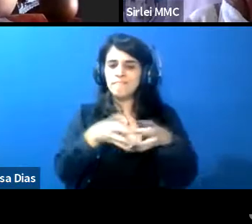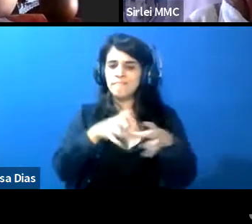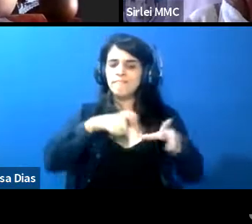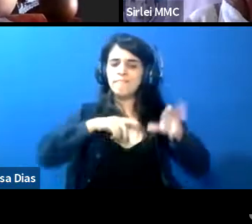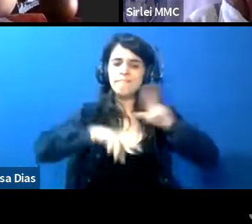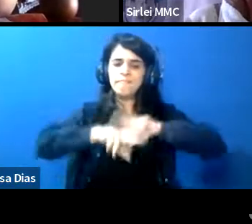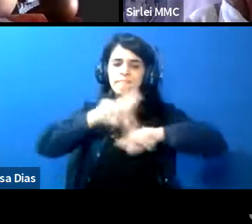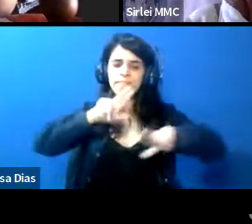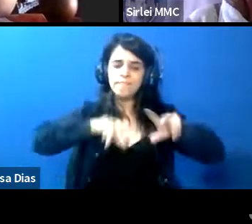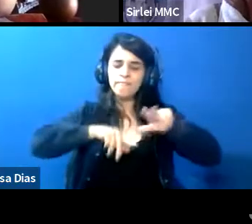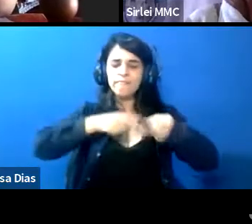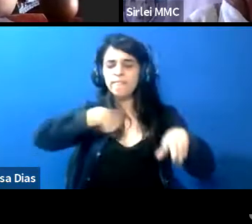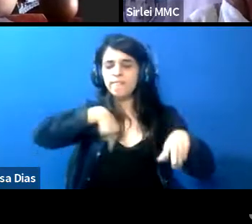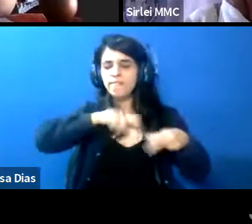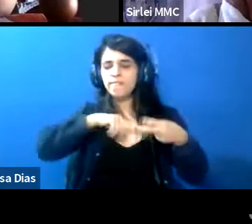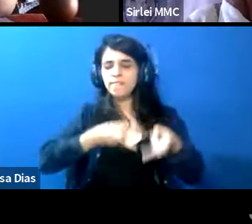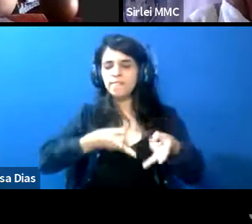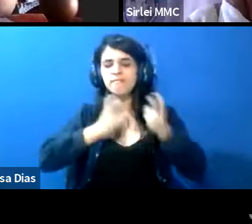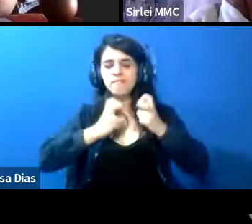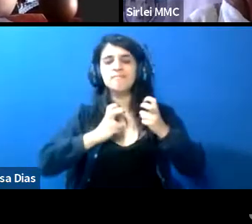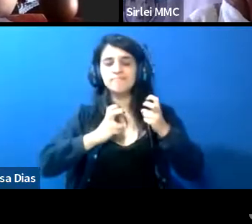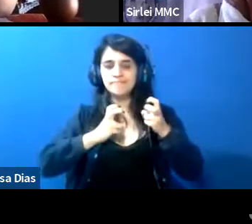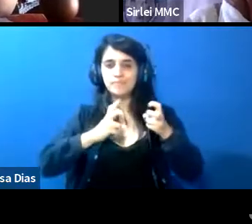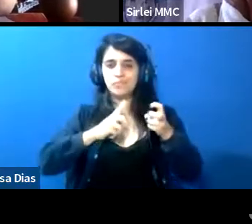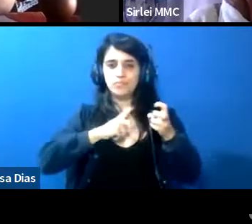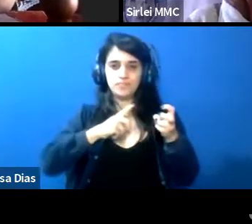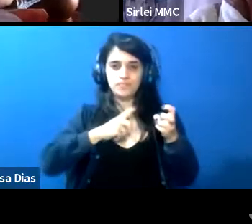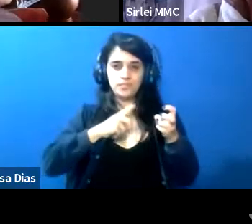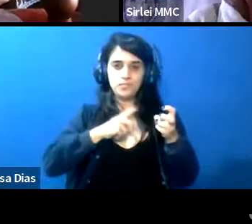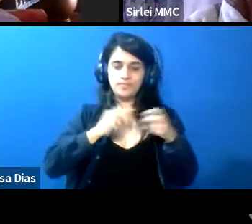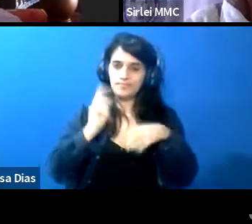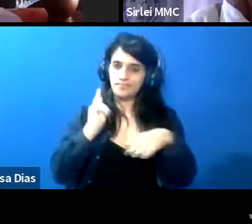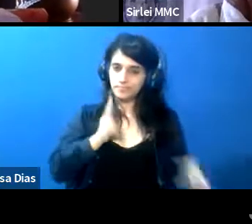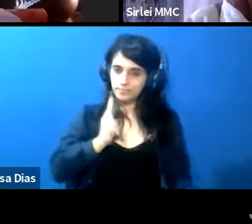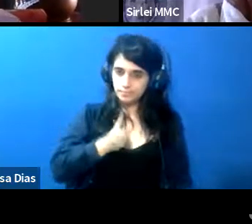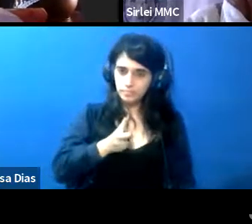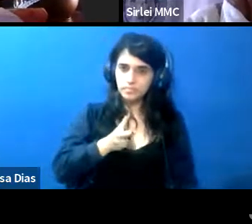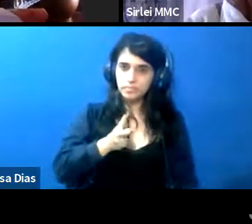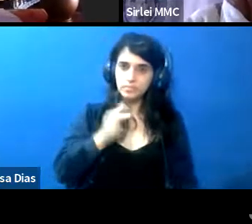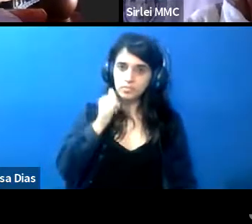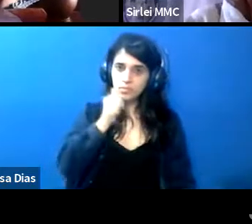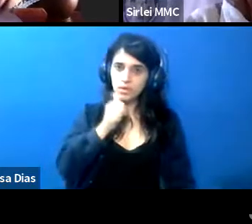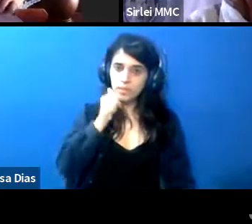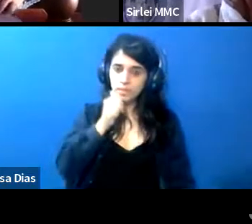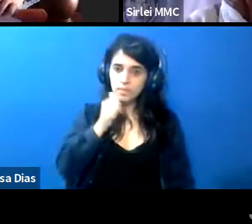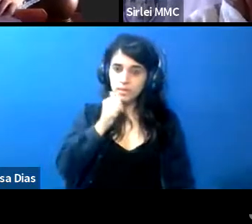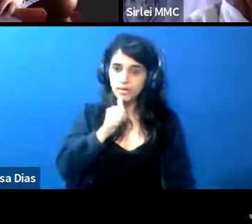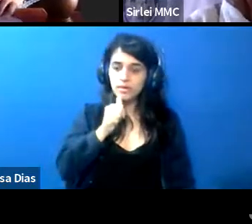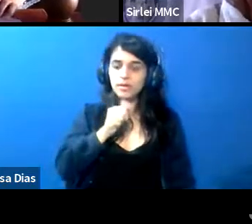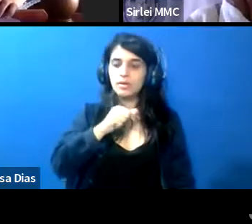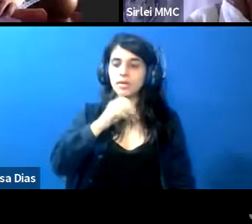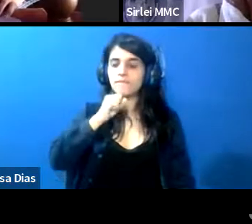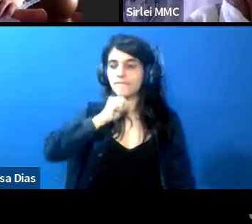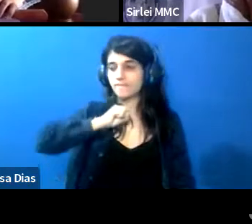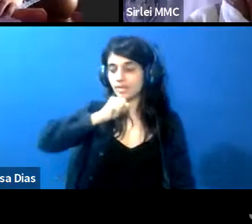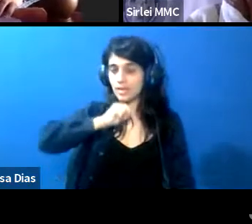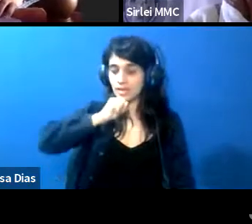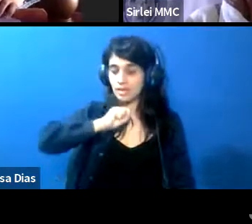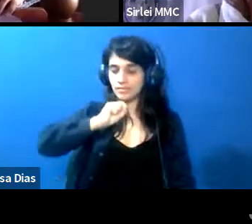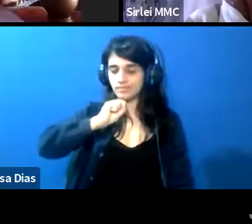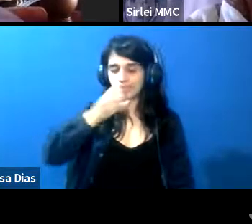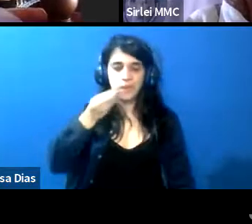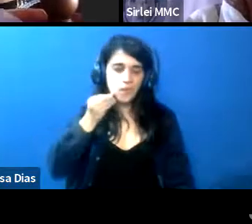Então, a gente tem, assim, eu posso dizer, uma predominância de pessoas mais idosas. Por razões óbvias,